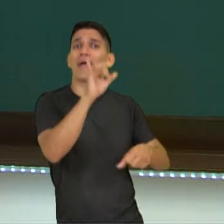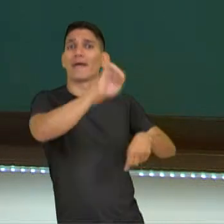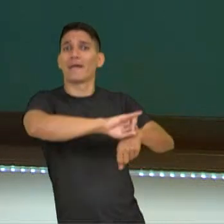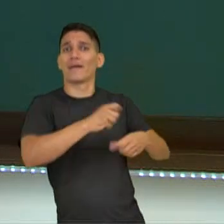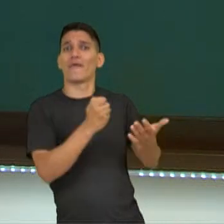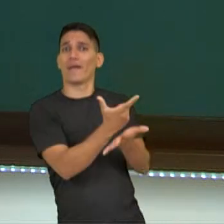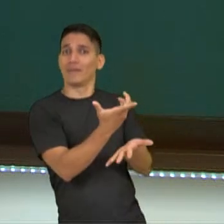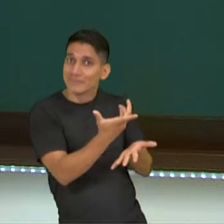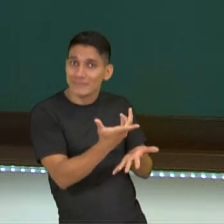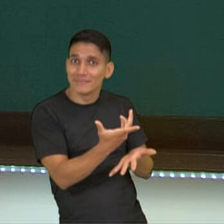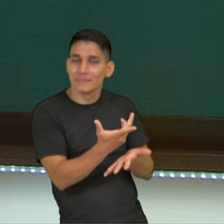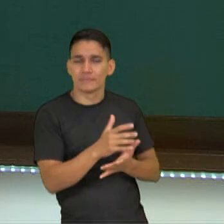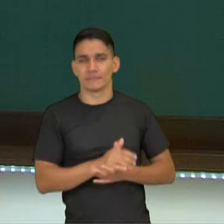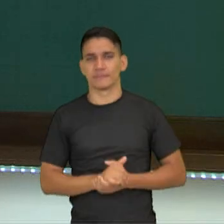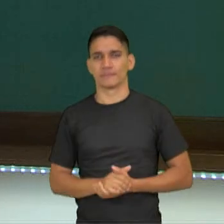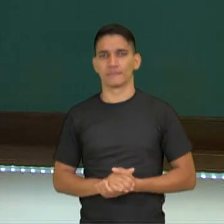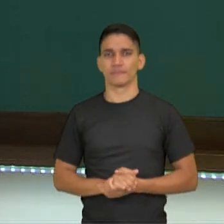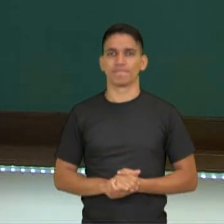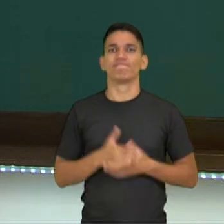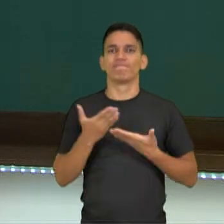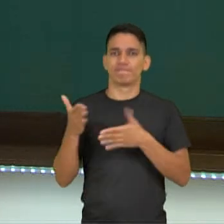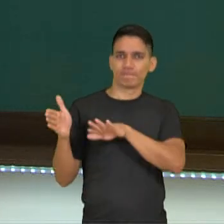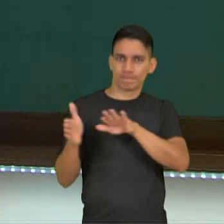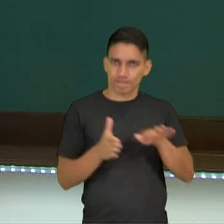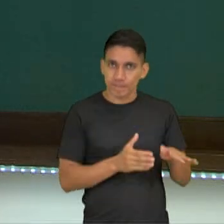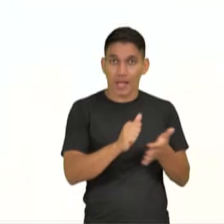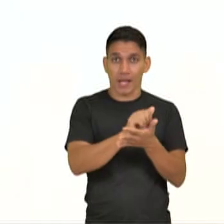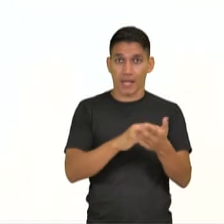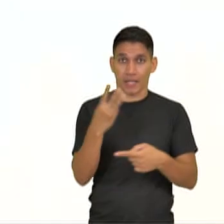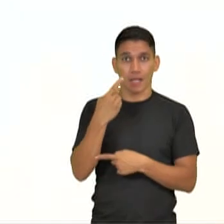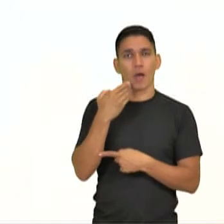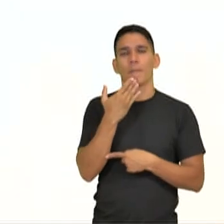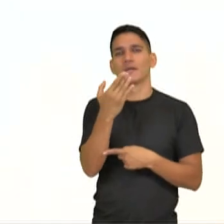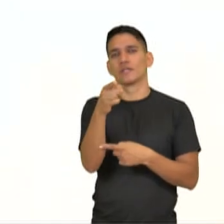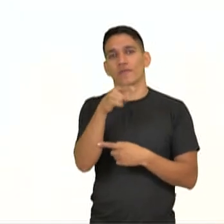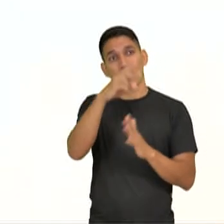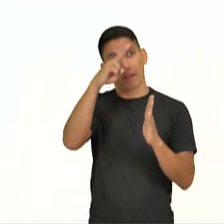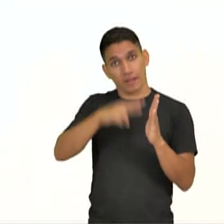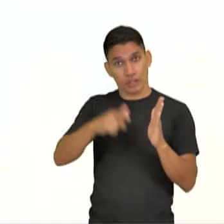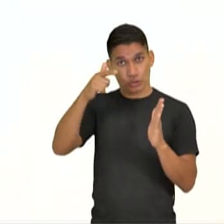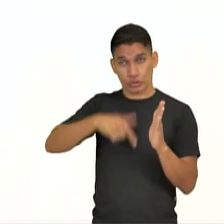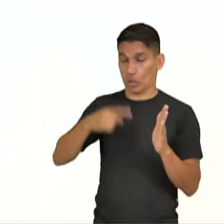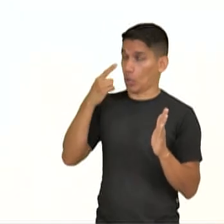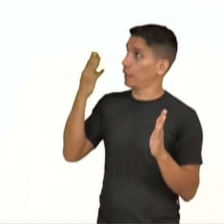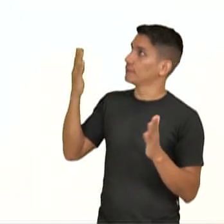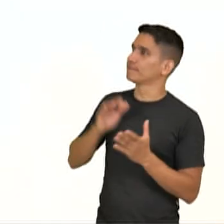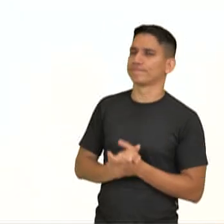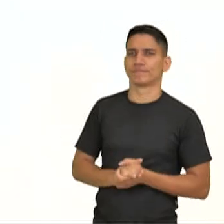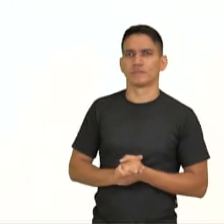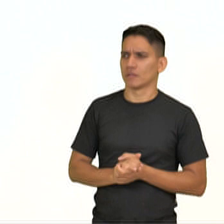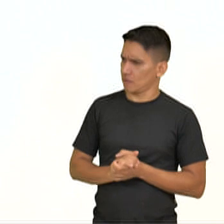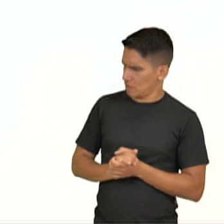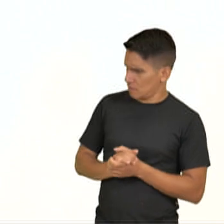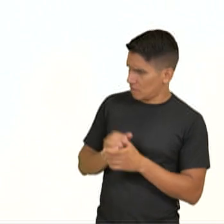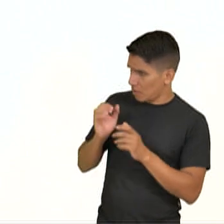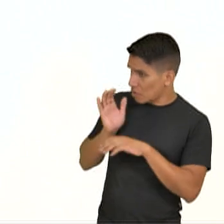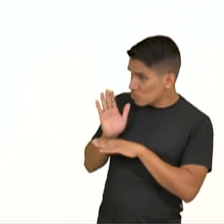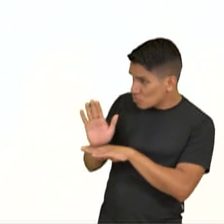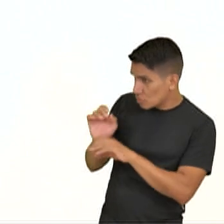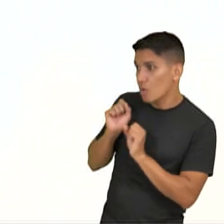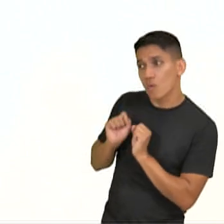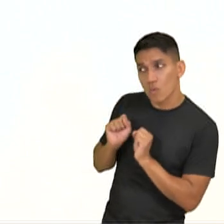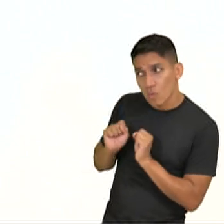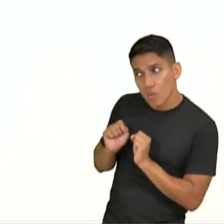comprar, né? E na atividade 3, eu vou pedir para vocês relerem, olha ali. Posso ajudá-lo,